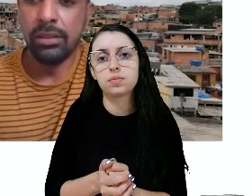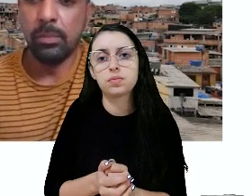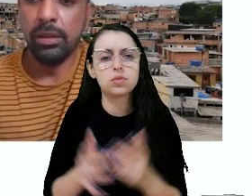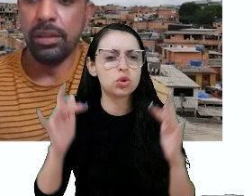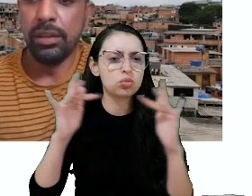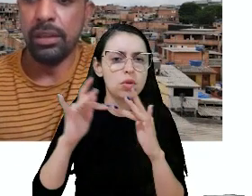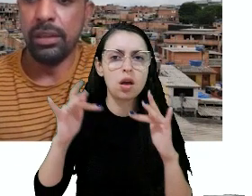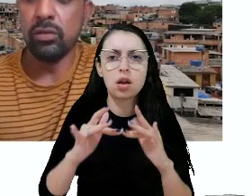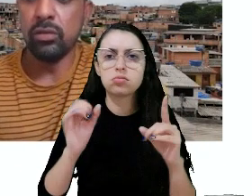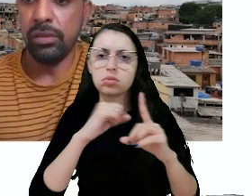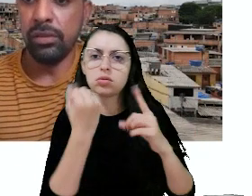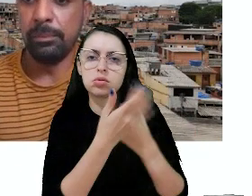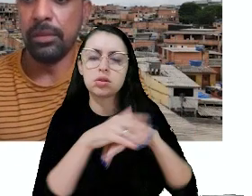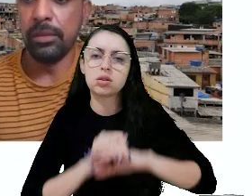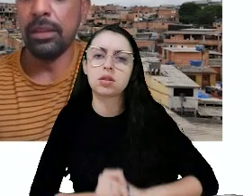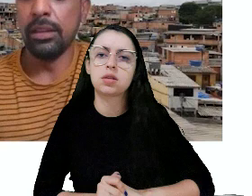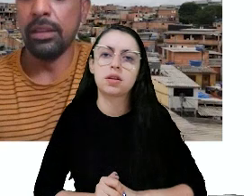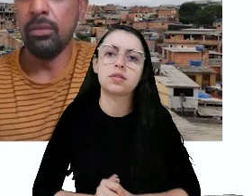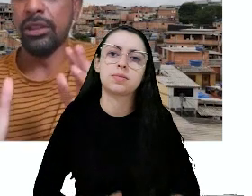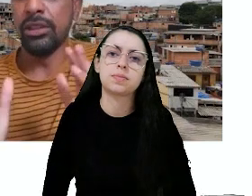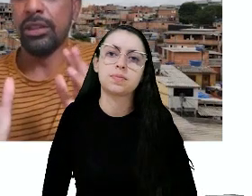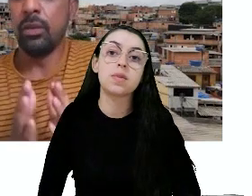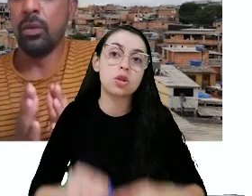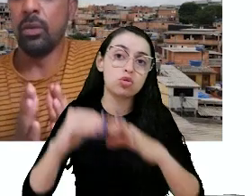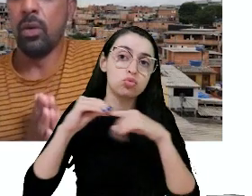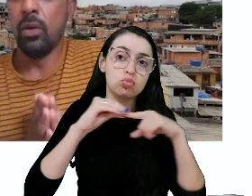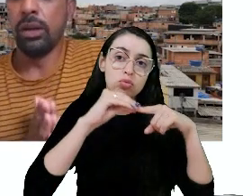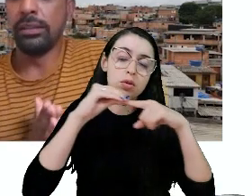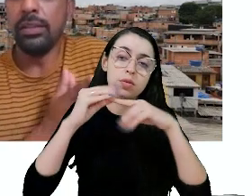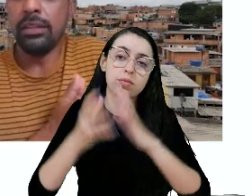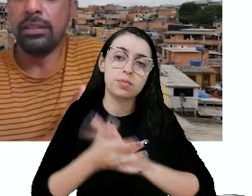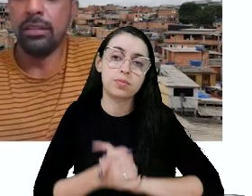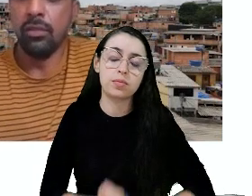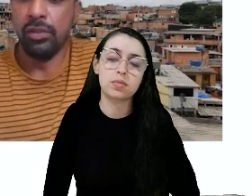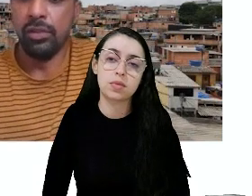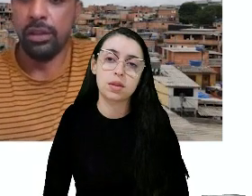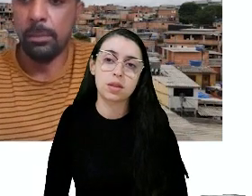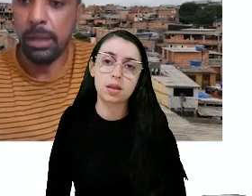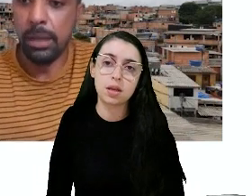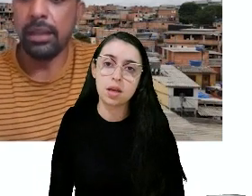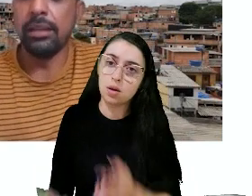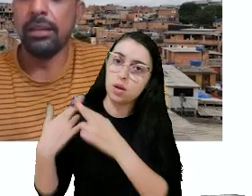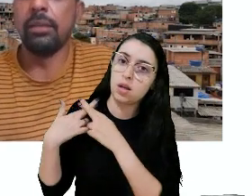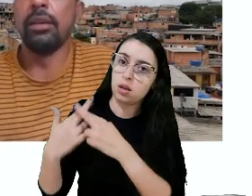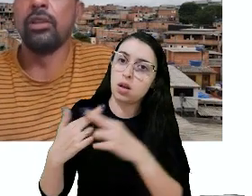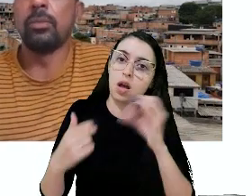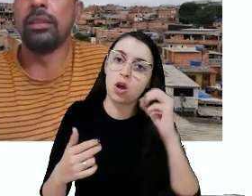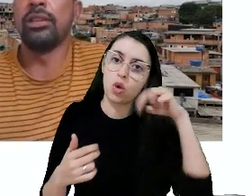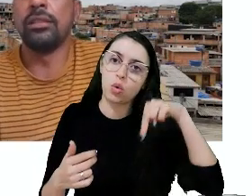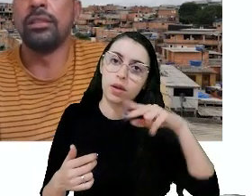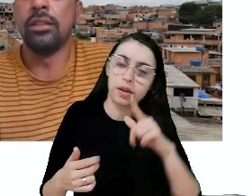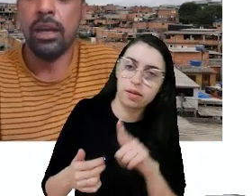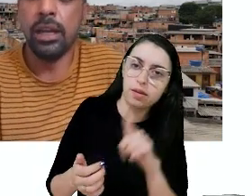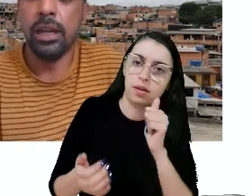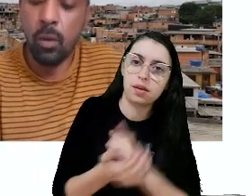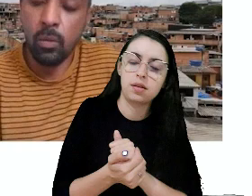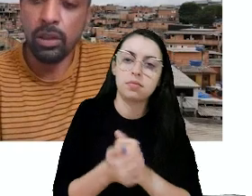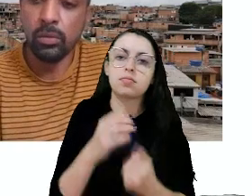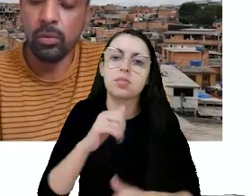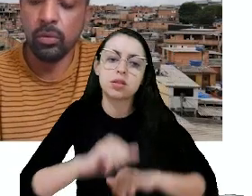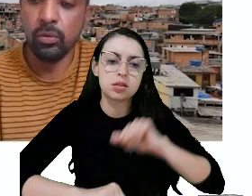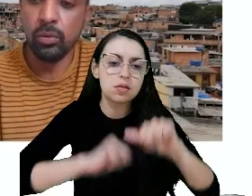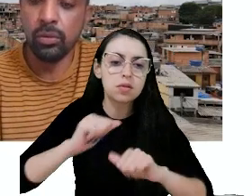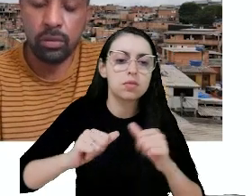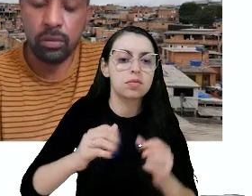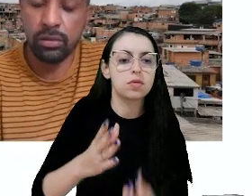impacto dentro da sua periferia e da sua favela. Então, a Gerando Falcões, que teve que se desenvolver também tecnicamente para deixar de ser